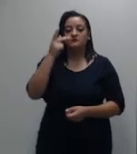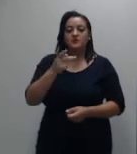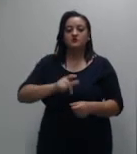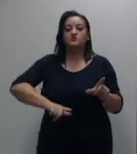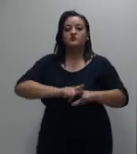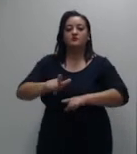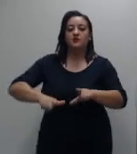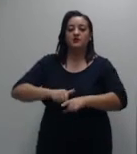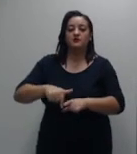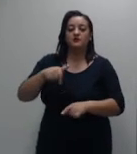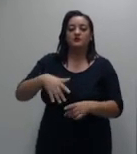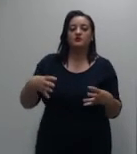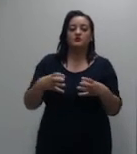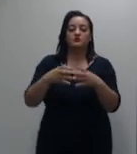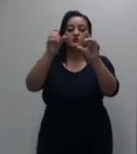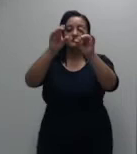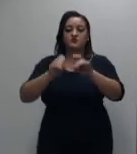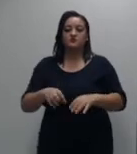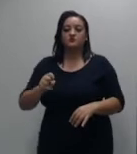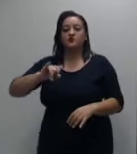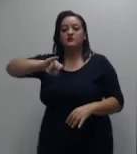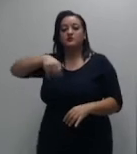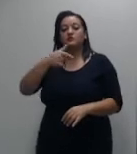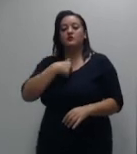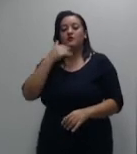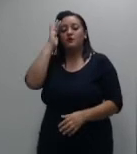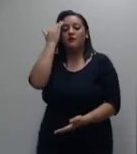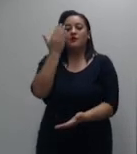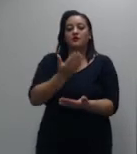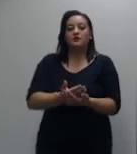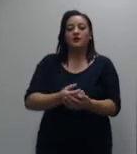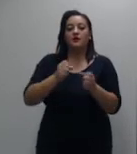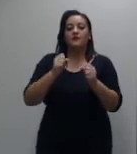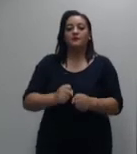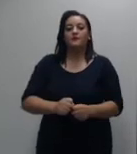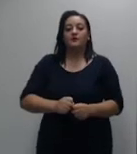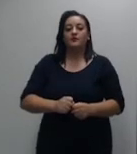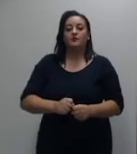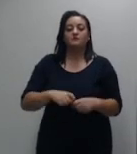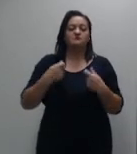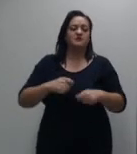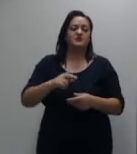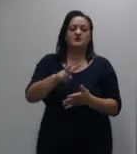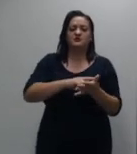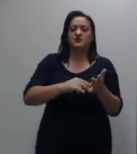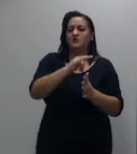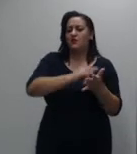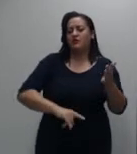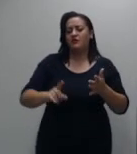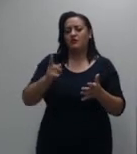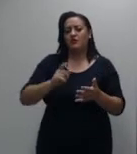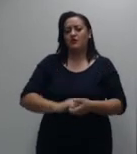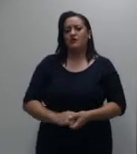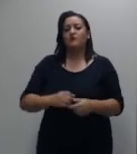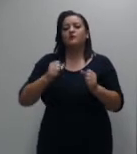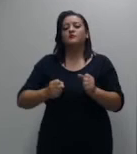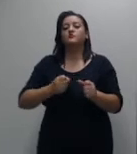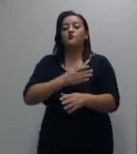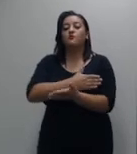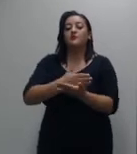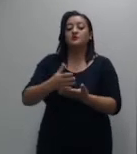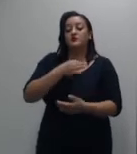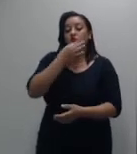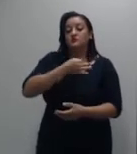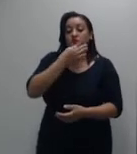da corte especial Crente pode podemos dispensar a leitura do relatório e passar aos debates corredor